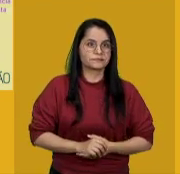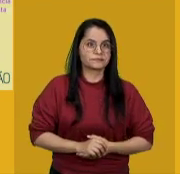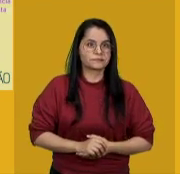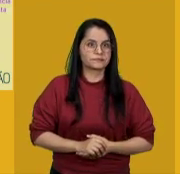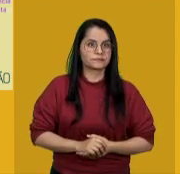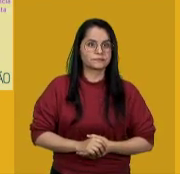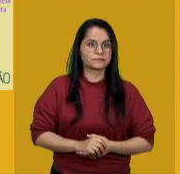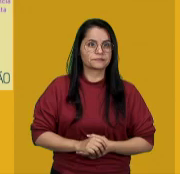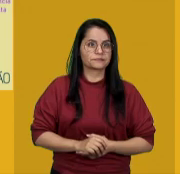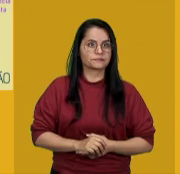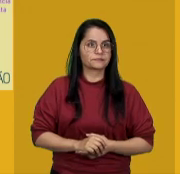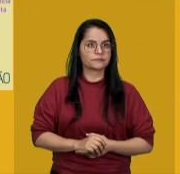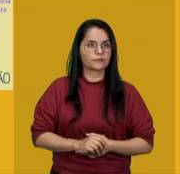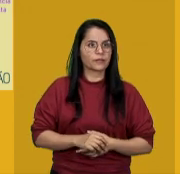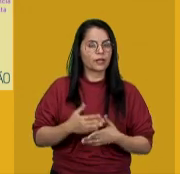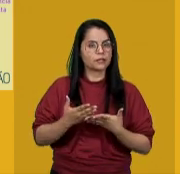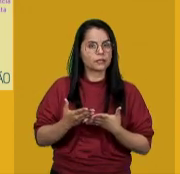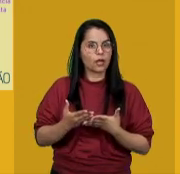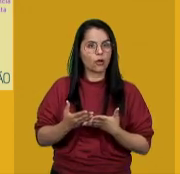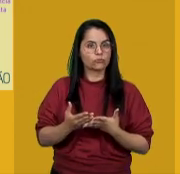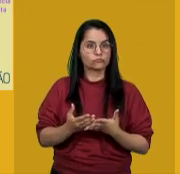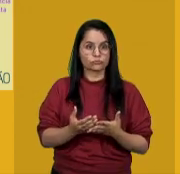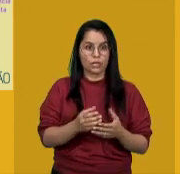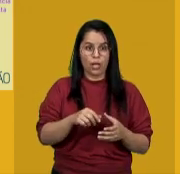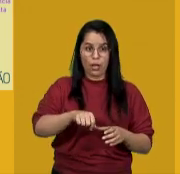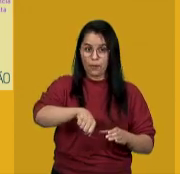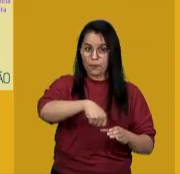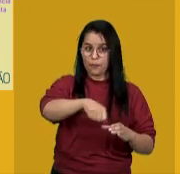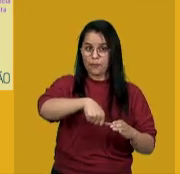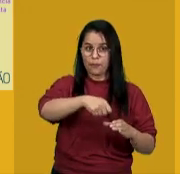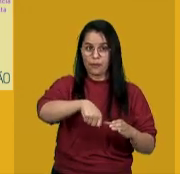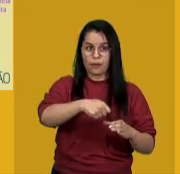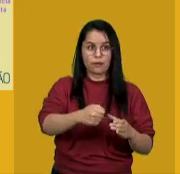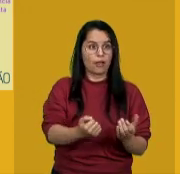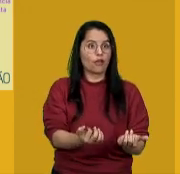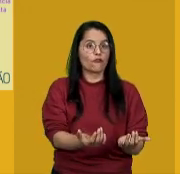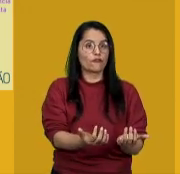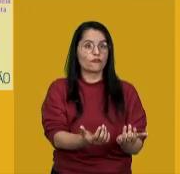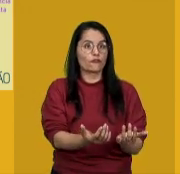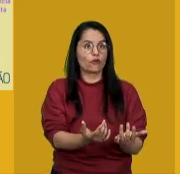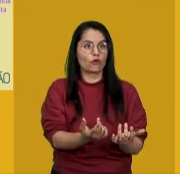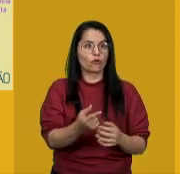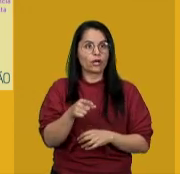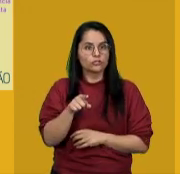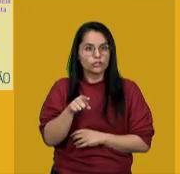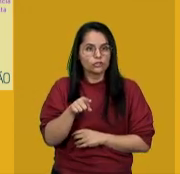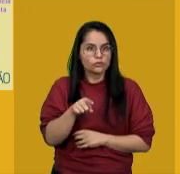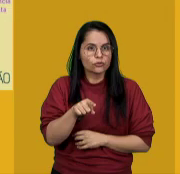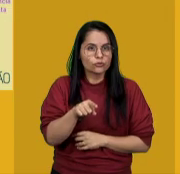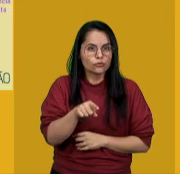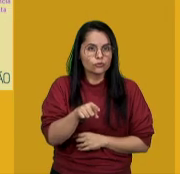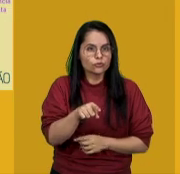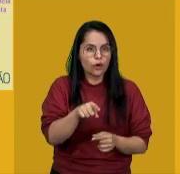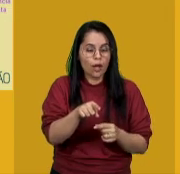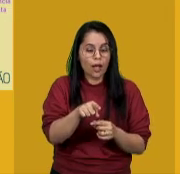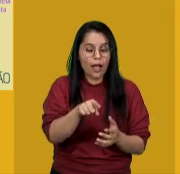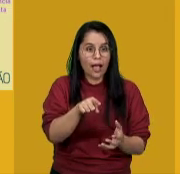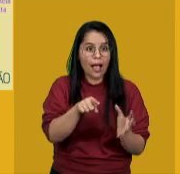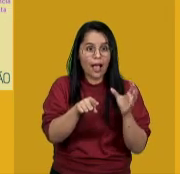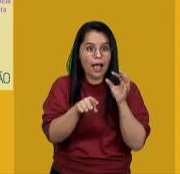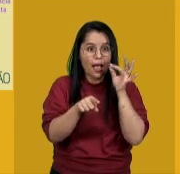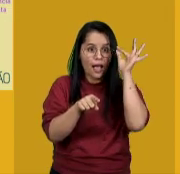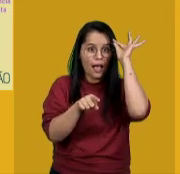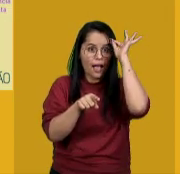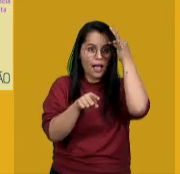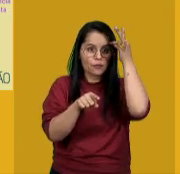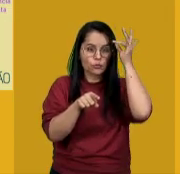Então, vamos lá. Quando a gente coloca o dedo na panela, é um estímulo para a musculatura. Esse